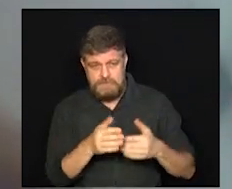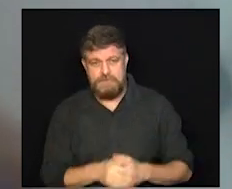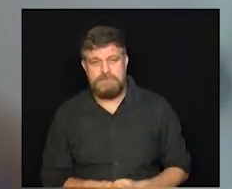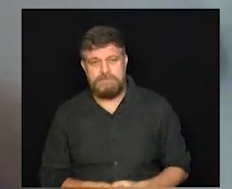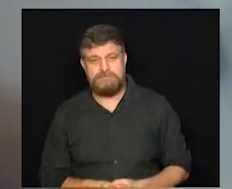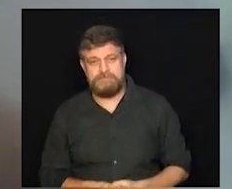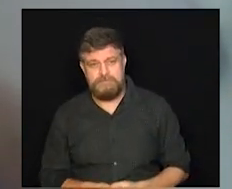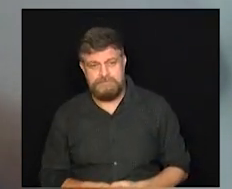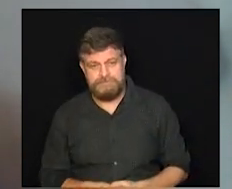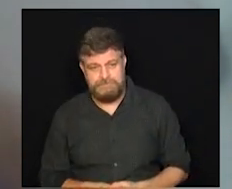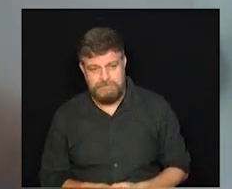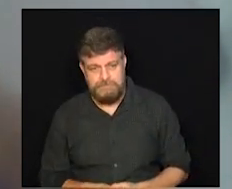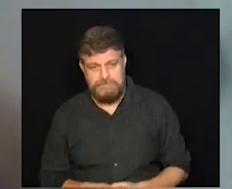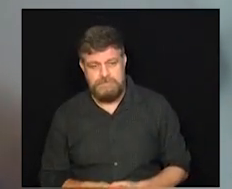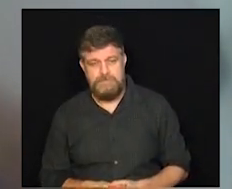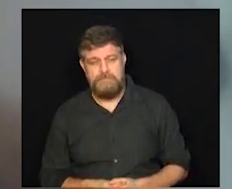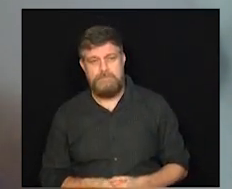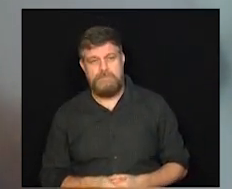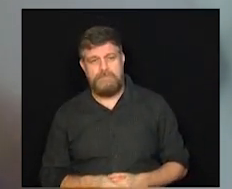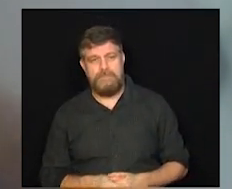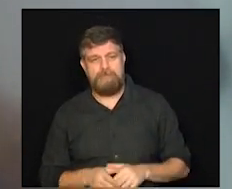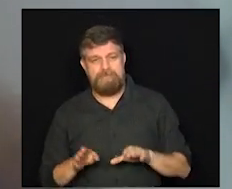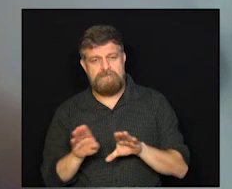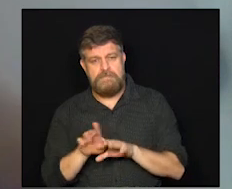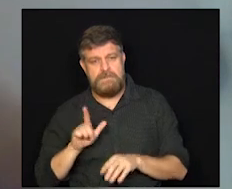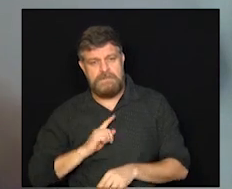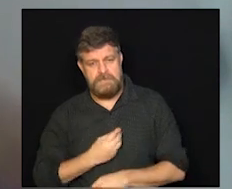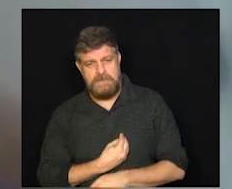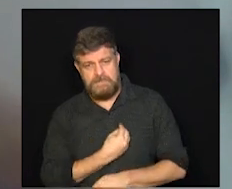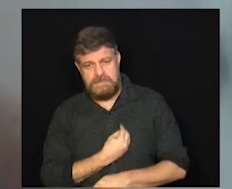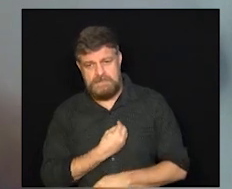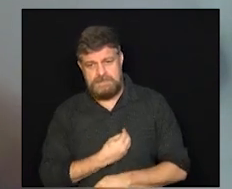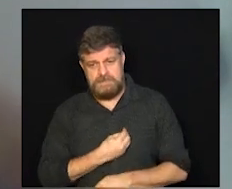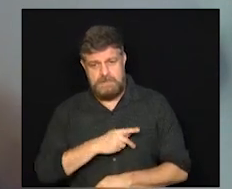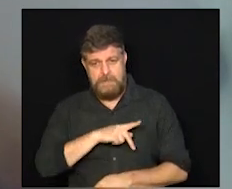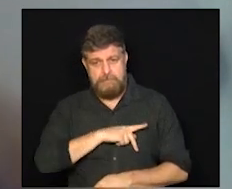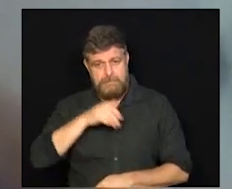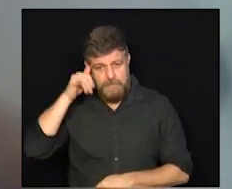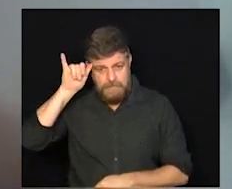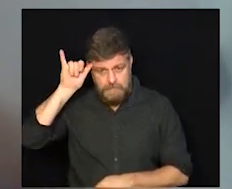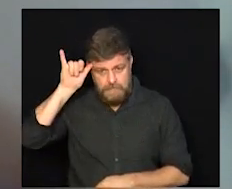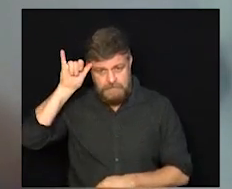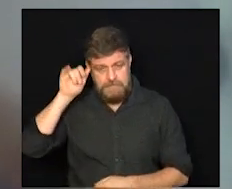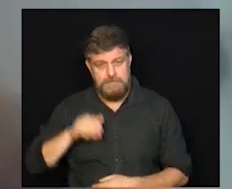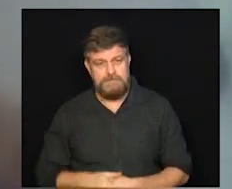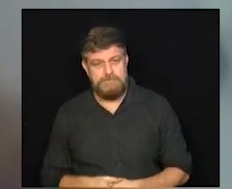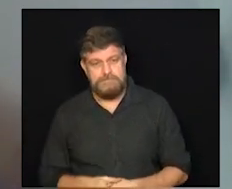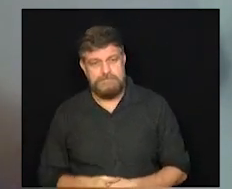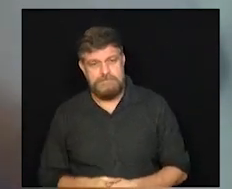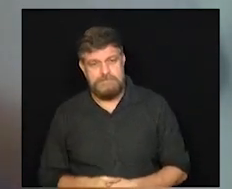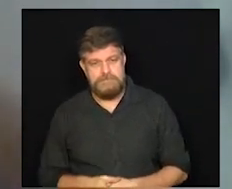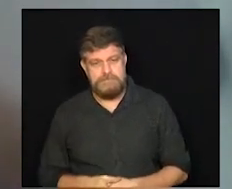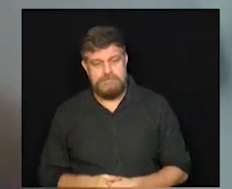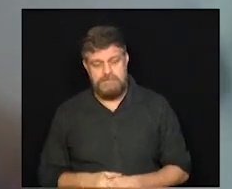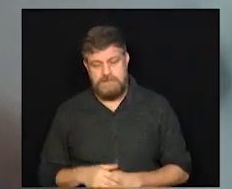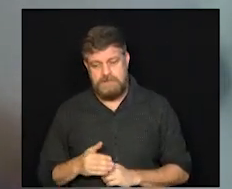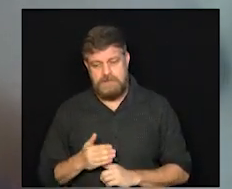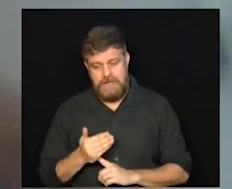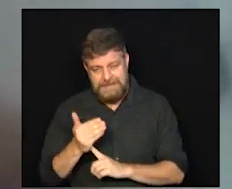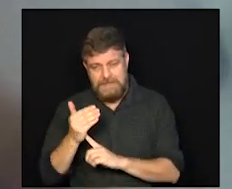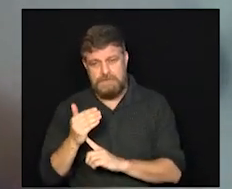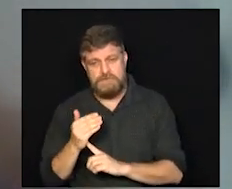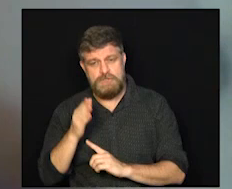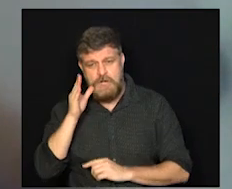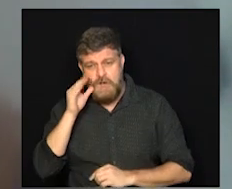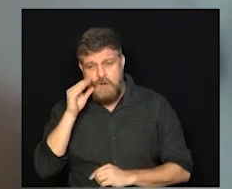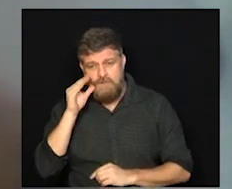Grande. Se eu não me engano, também presente o vereador Paulo Búfalo, pessoal aí da assessoria da técnica que